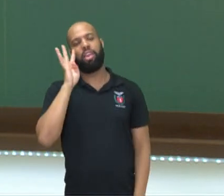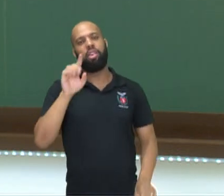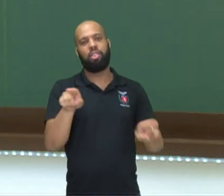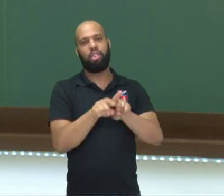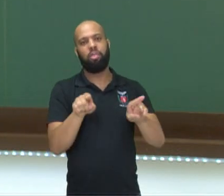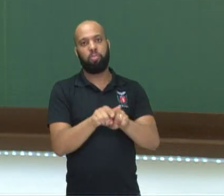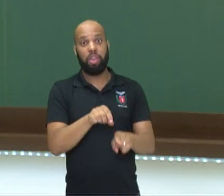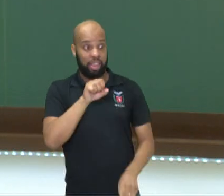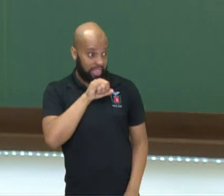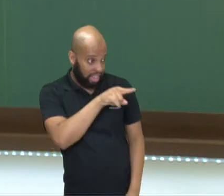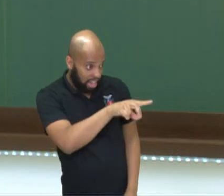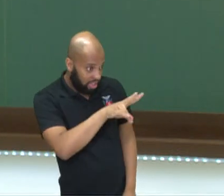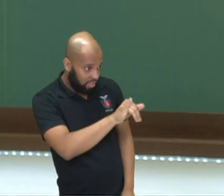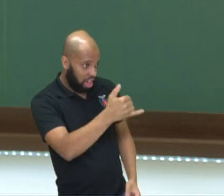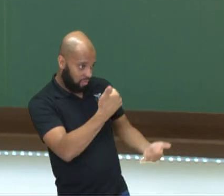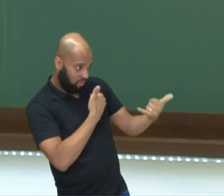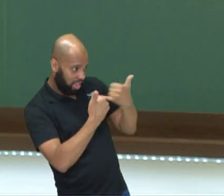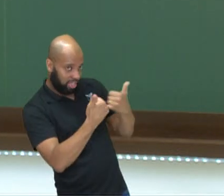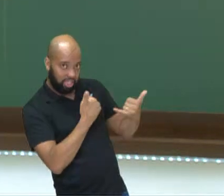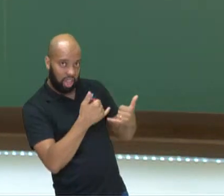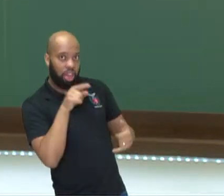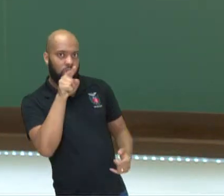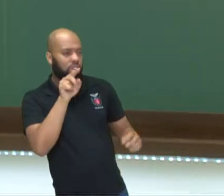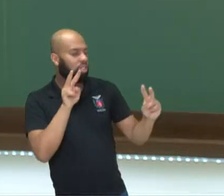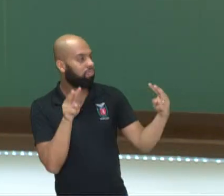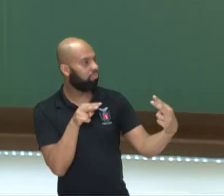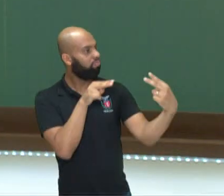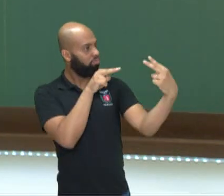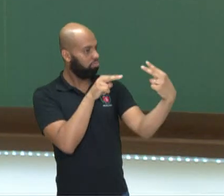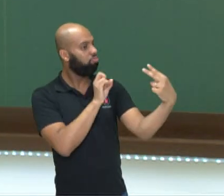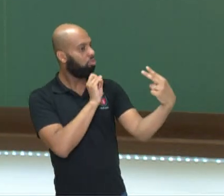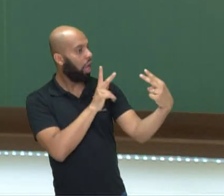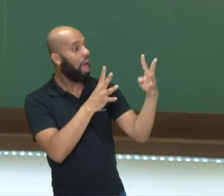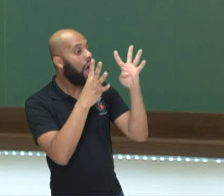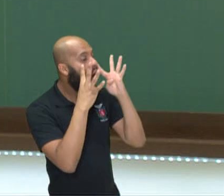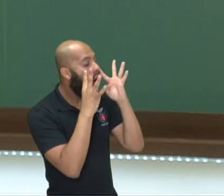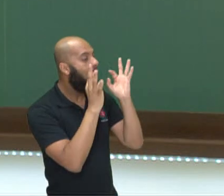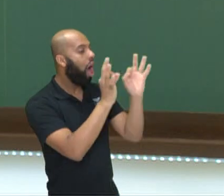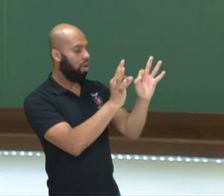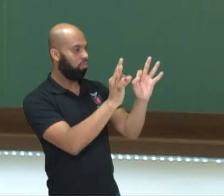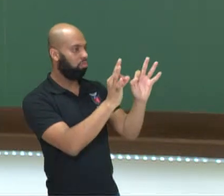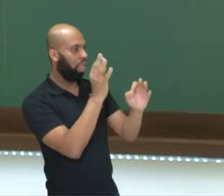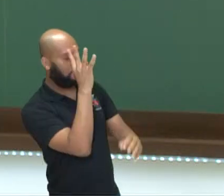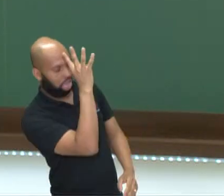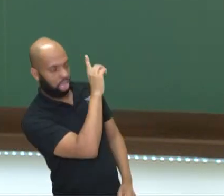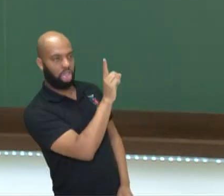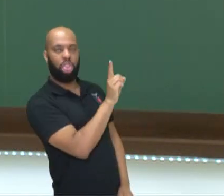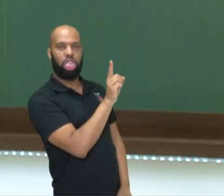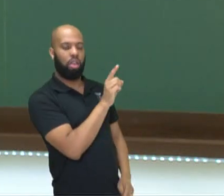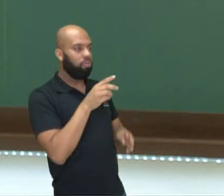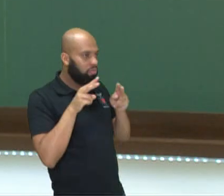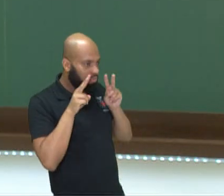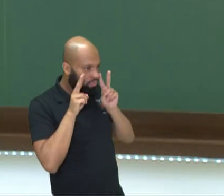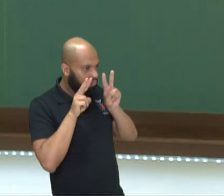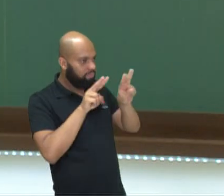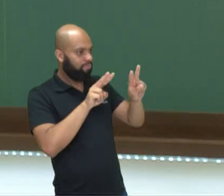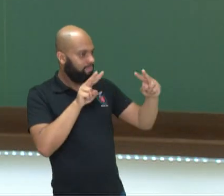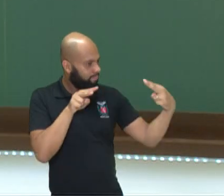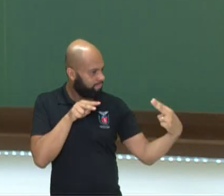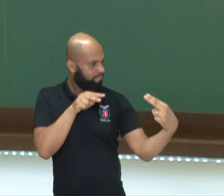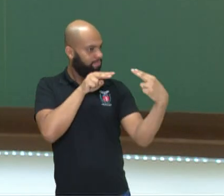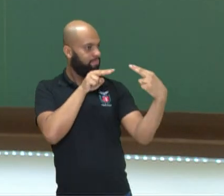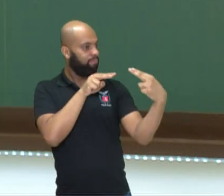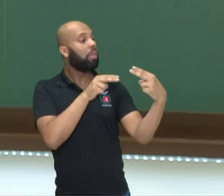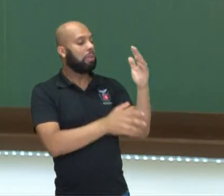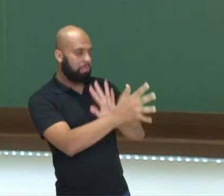olhar nos olhos, escutar, é você se mostrar atento, você dedicar a sua atenção a